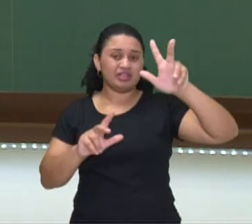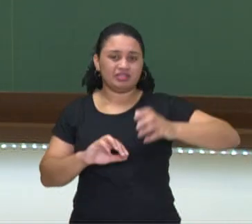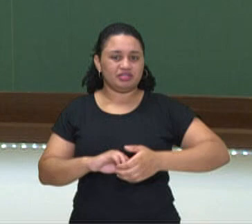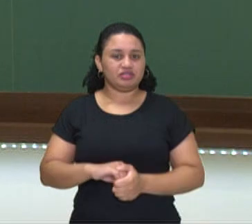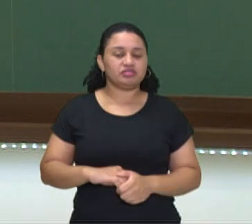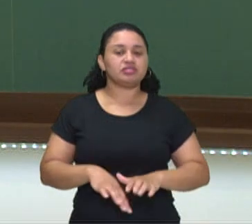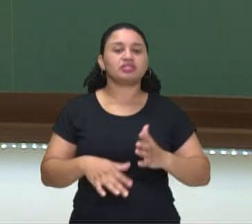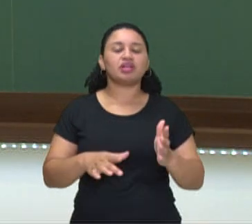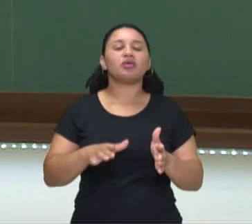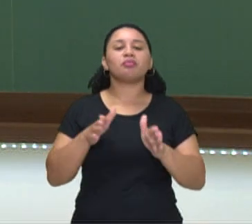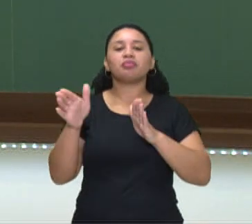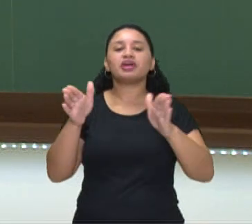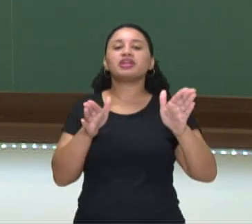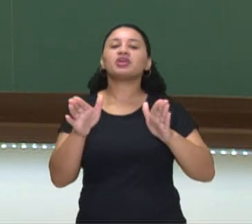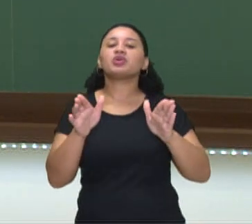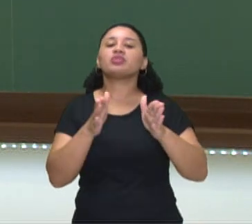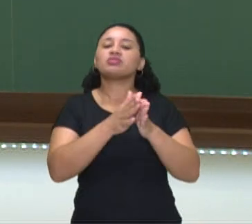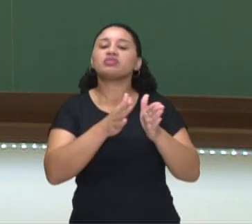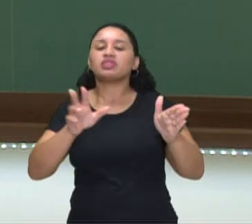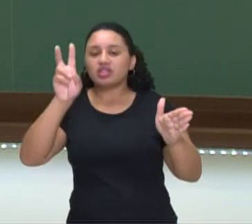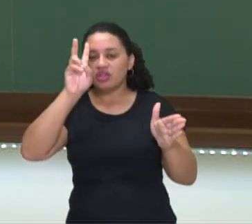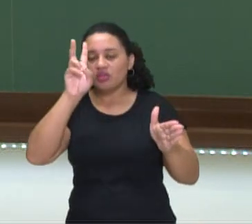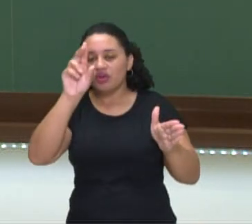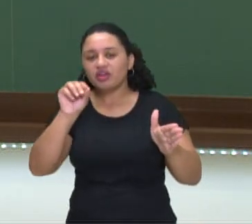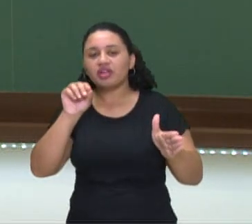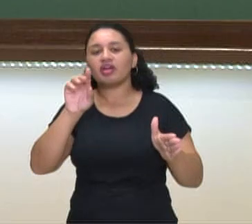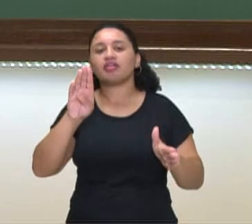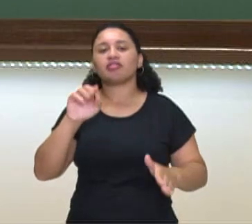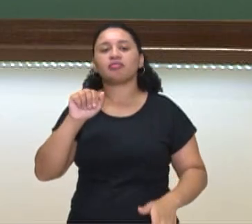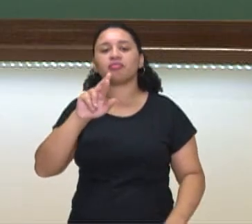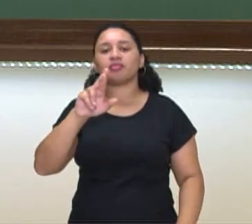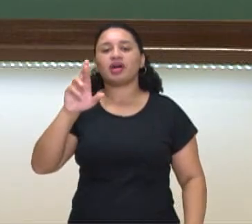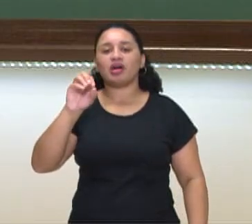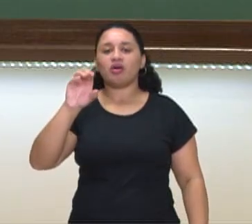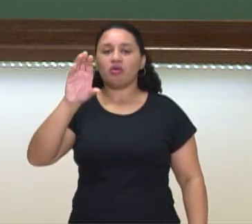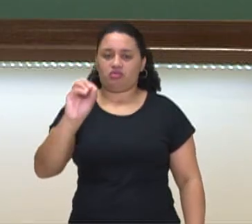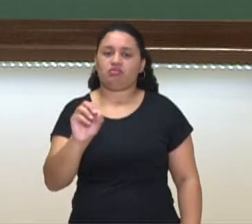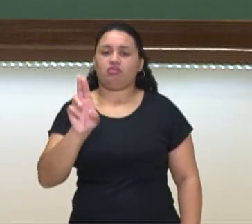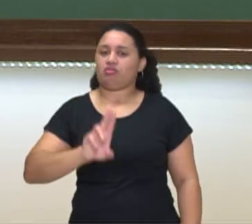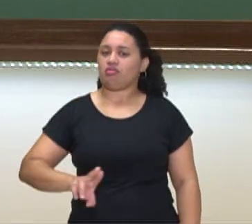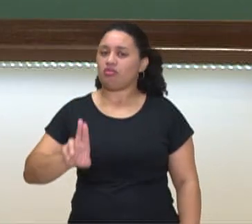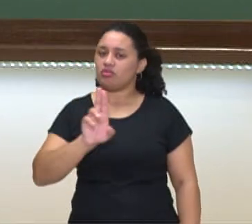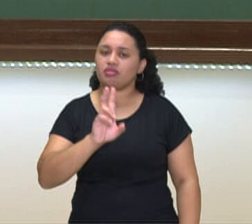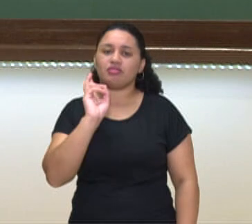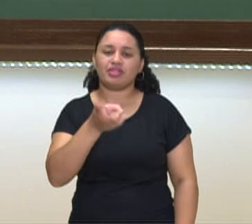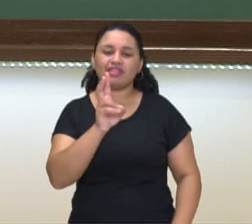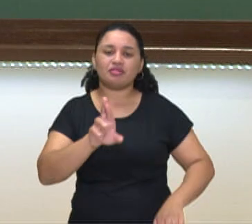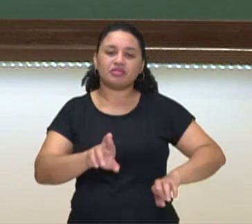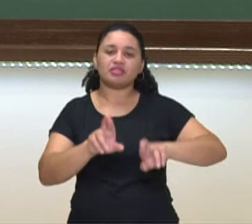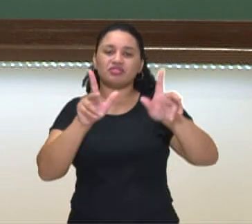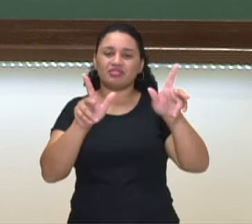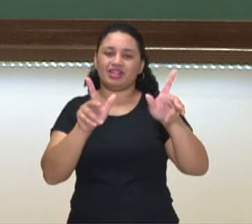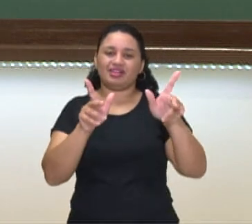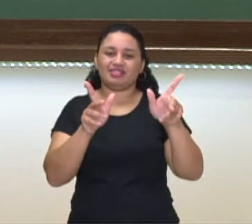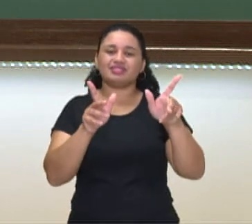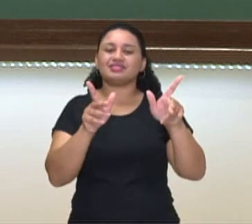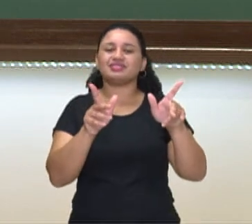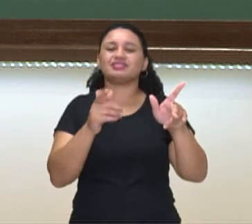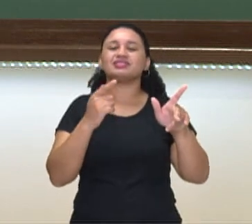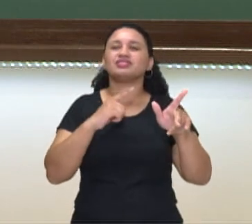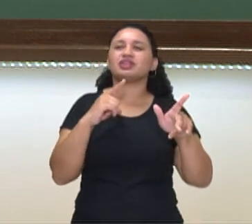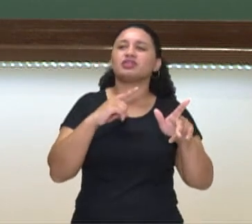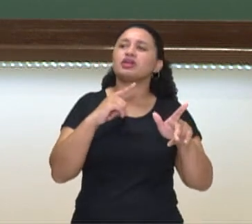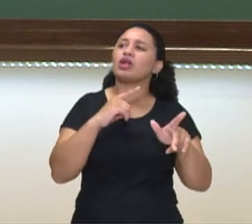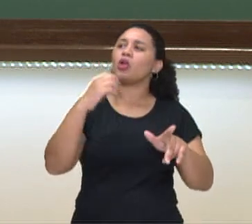com o vermelho e o verde, né? Eles tinham lá a sombra e luz, né? O contraste sombra e